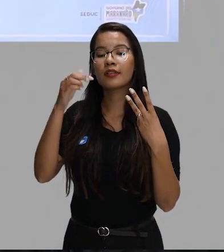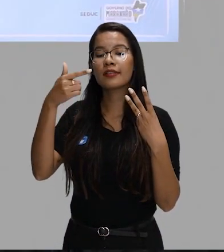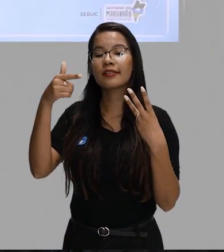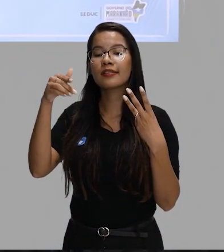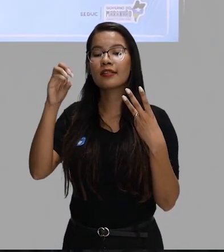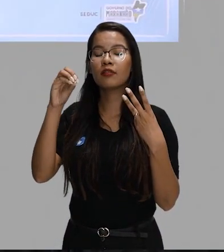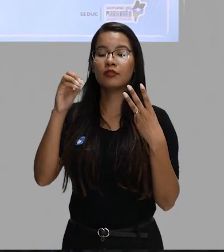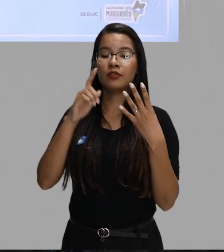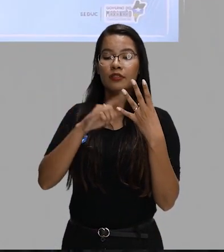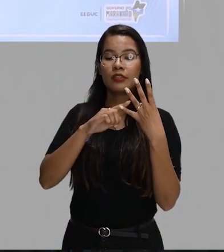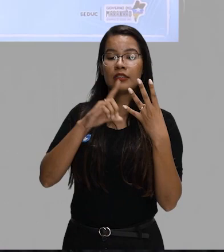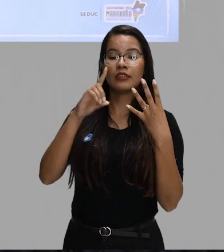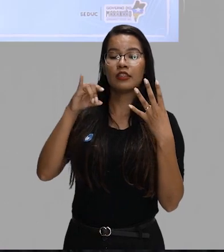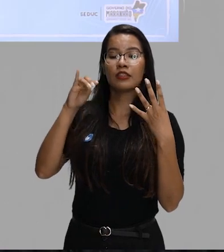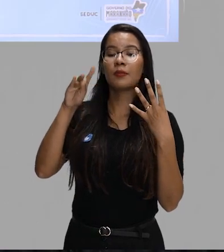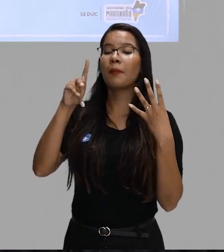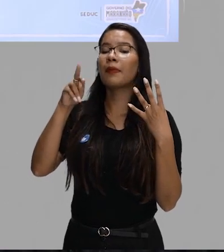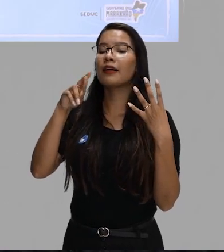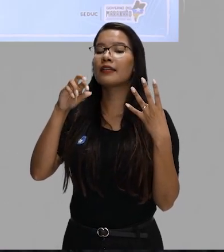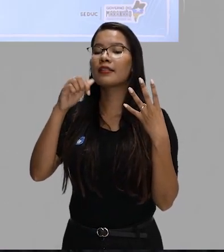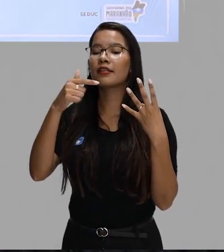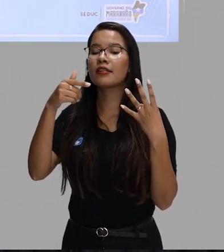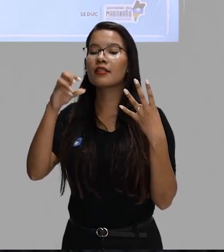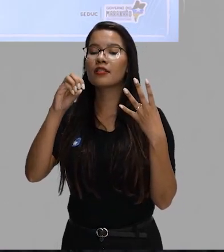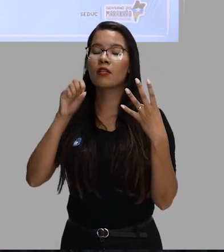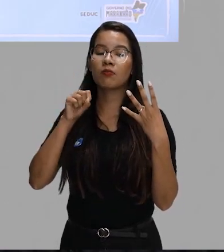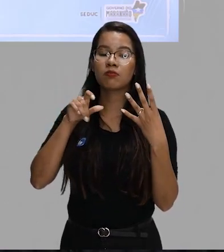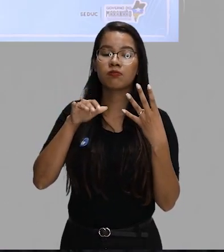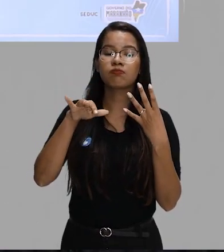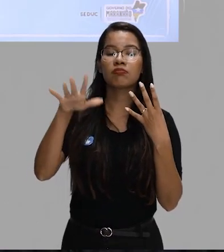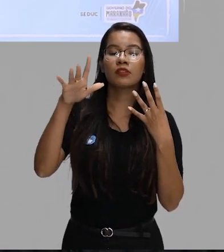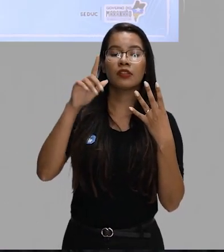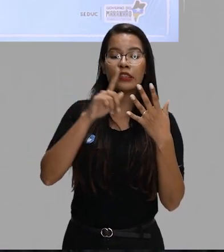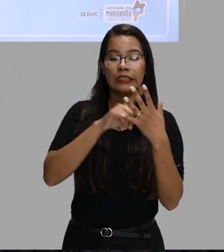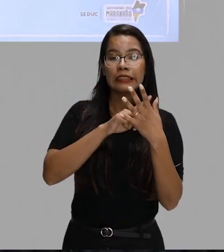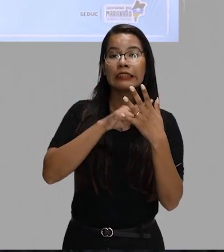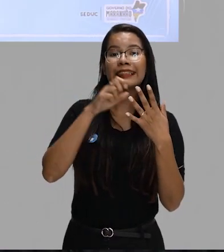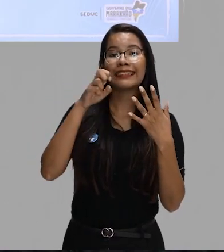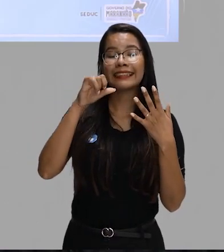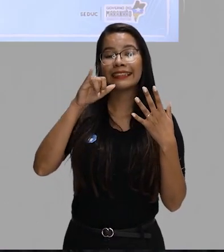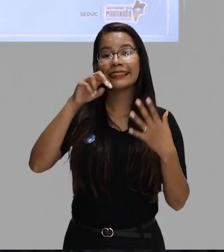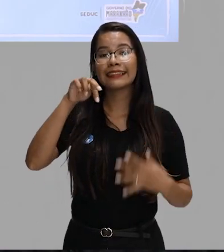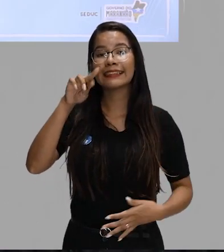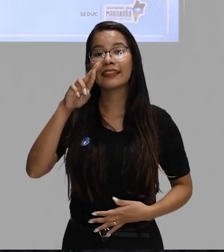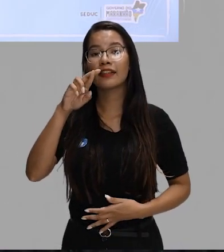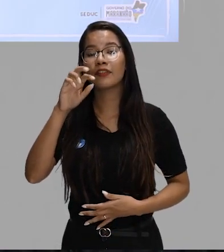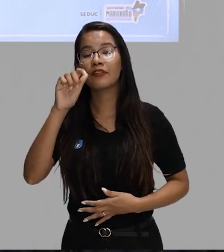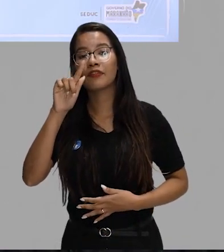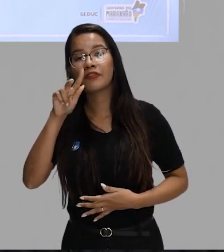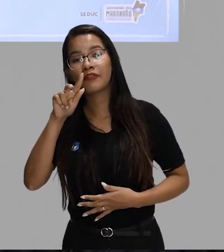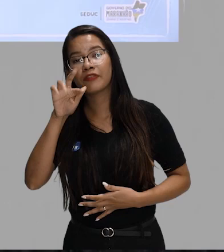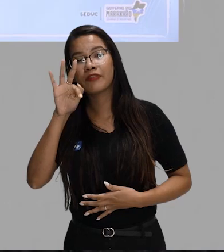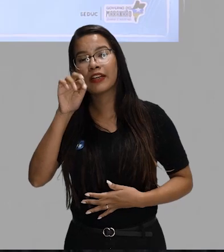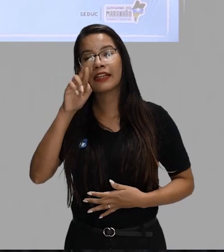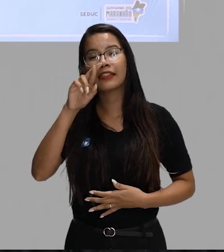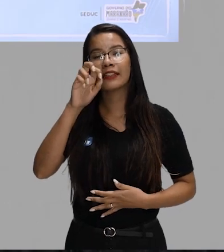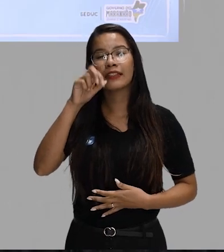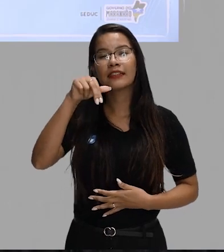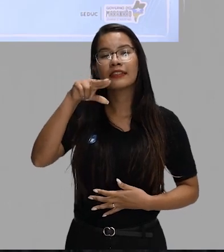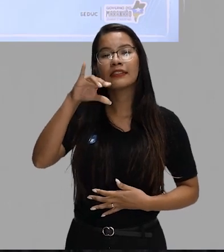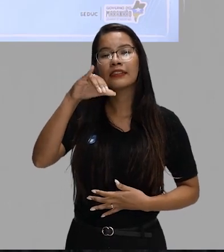os objetos e perceber esses objetos na natureza através desses fenômenos.